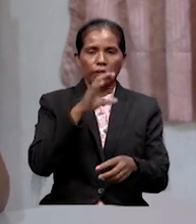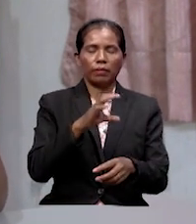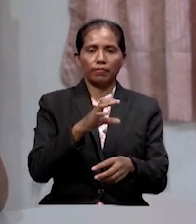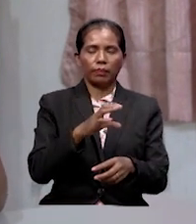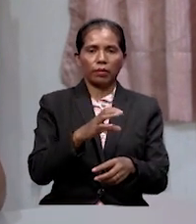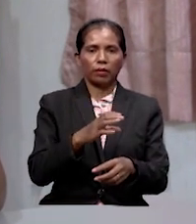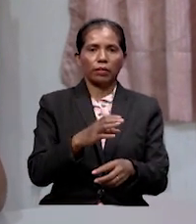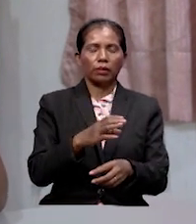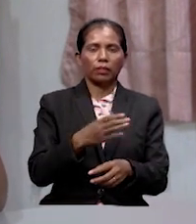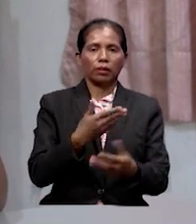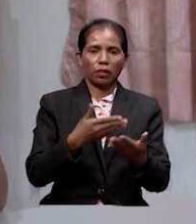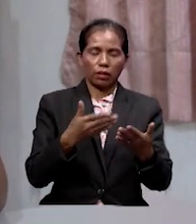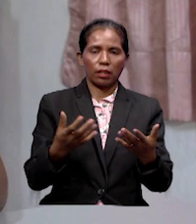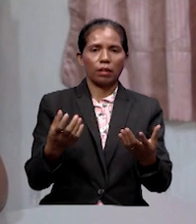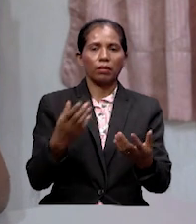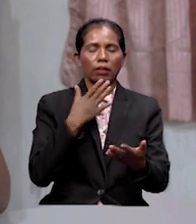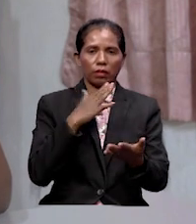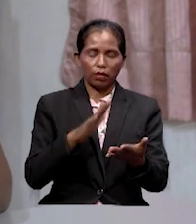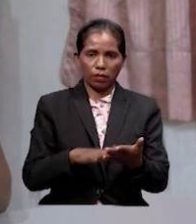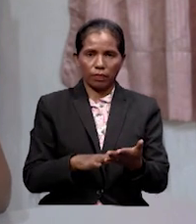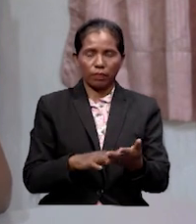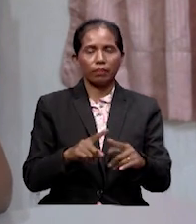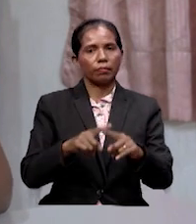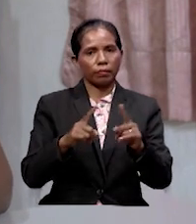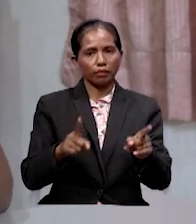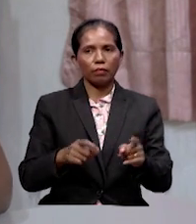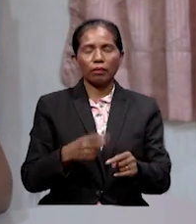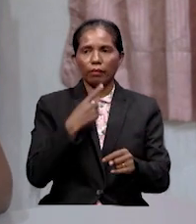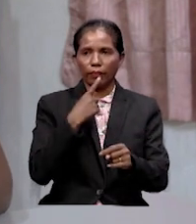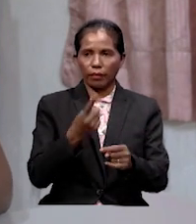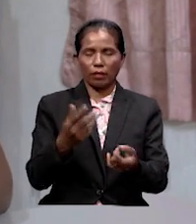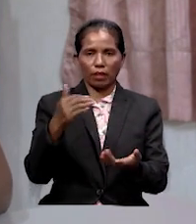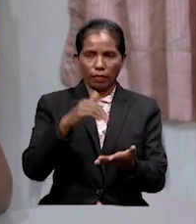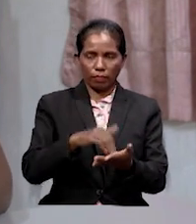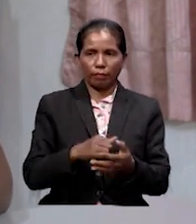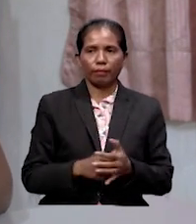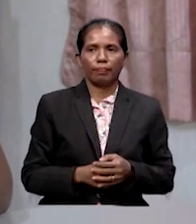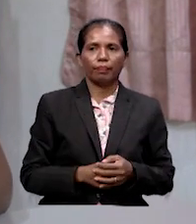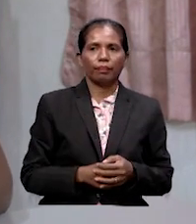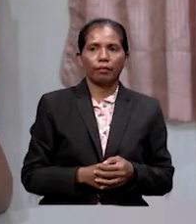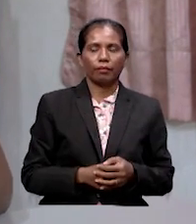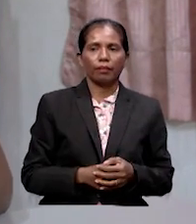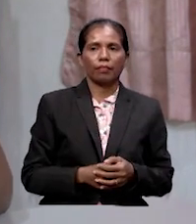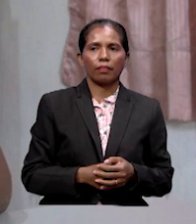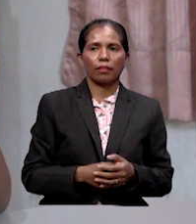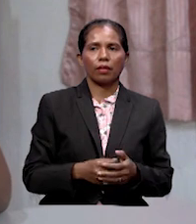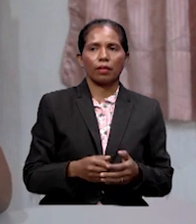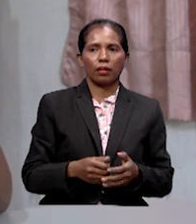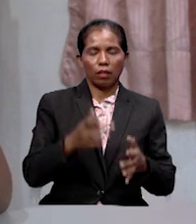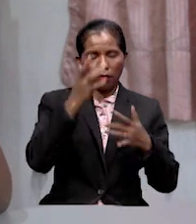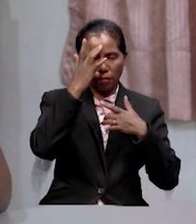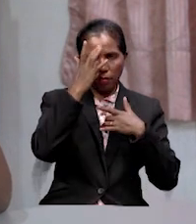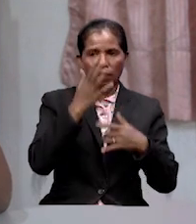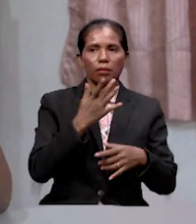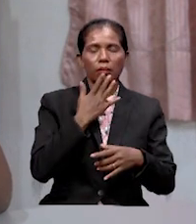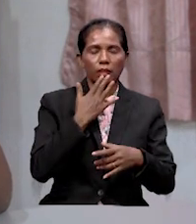be mos kata kami hau de am fila fali será que mas moras midar ne a